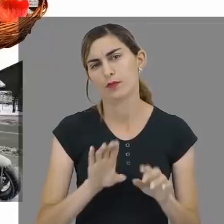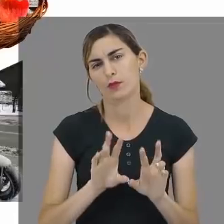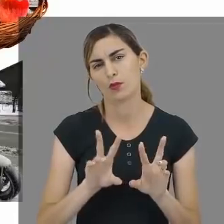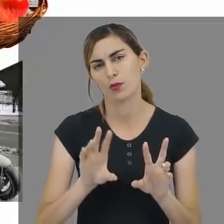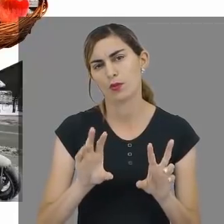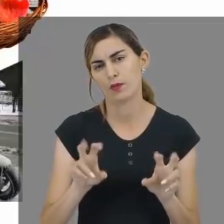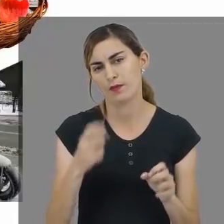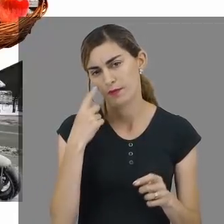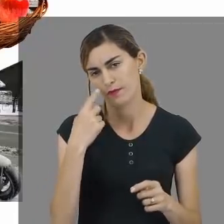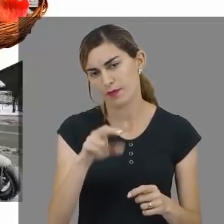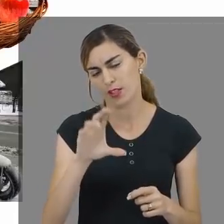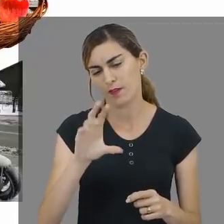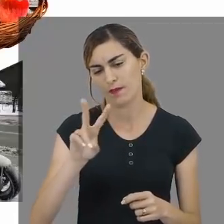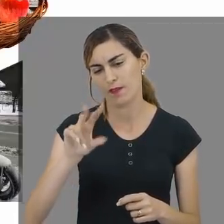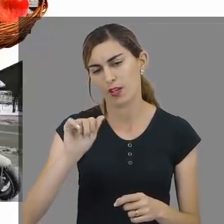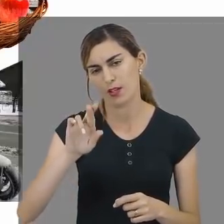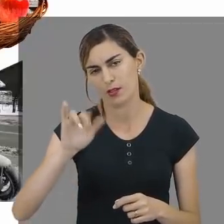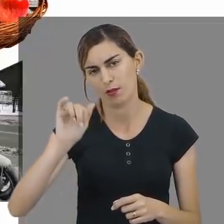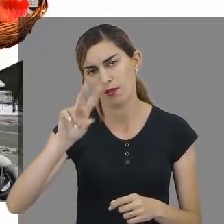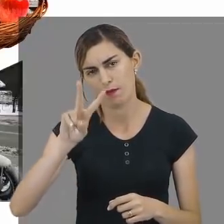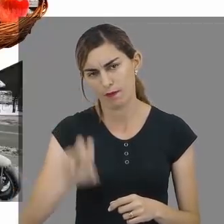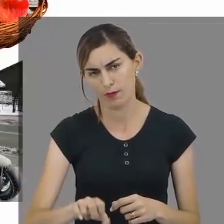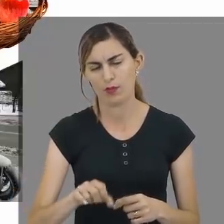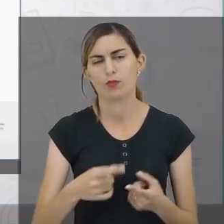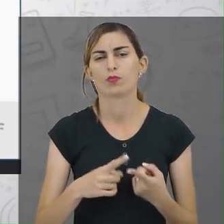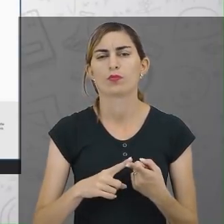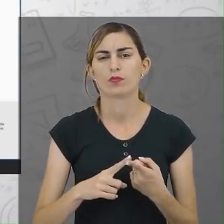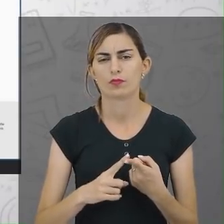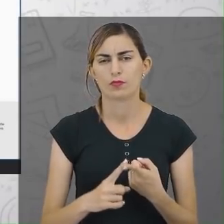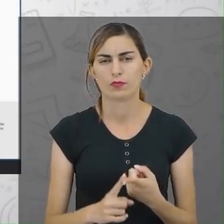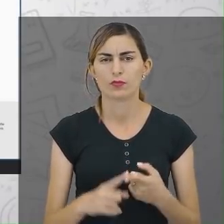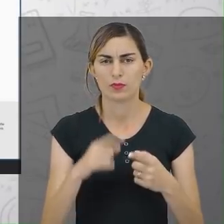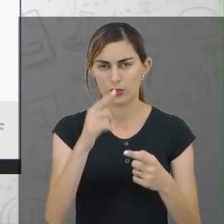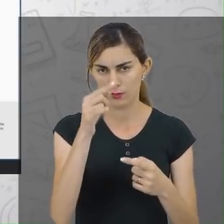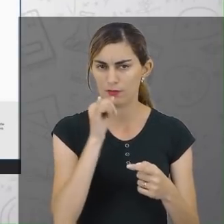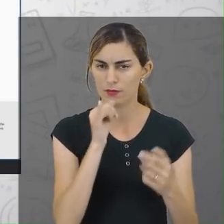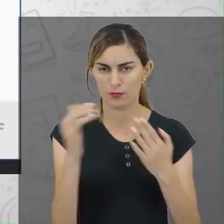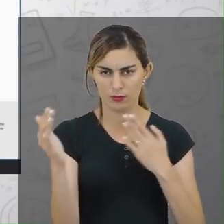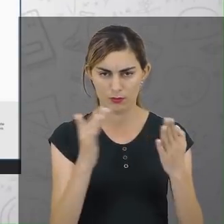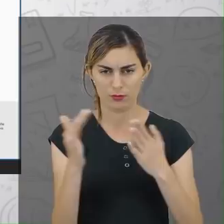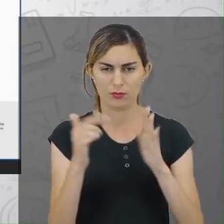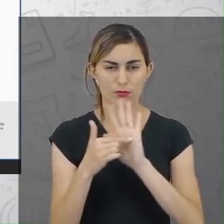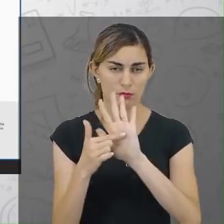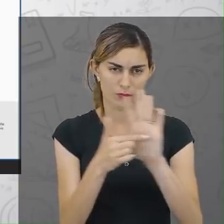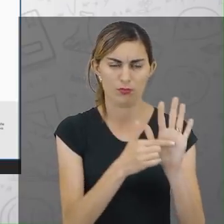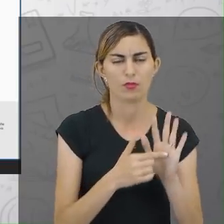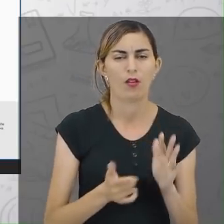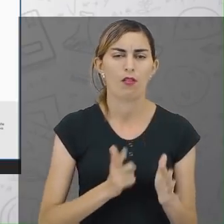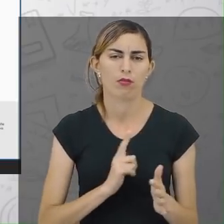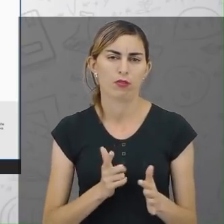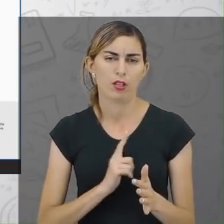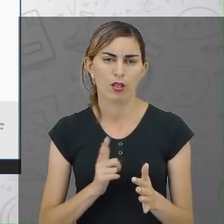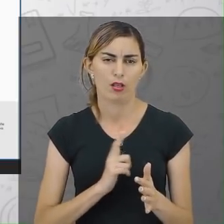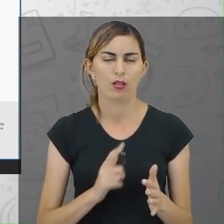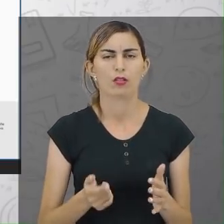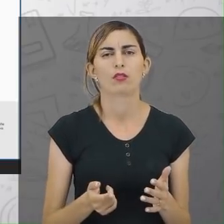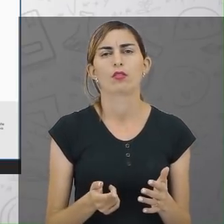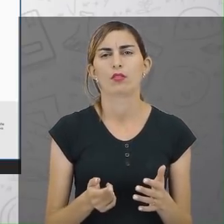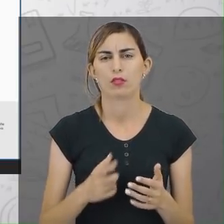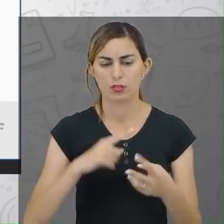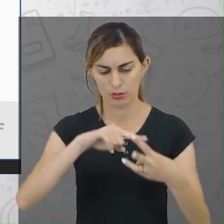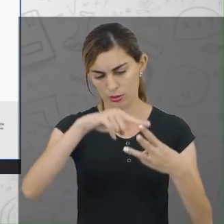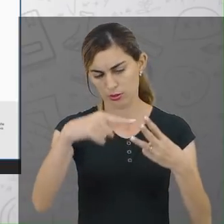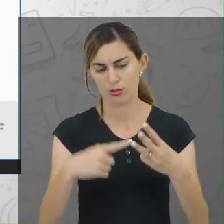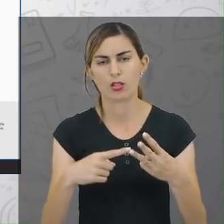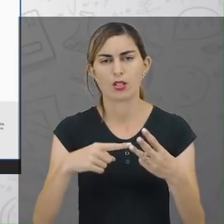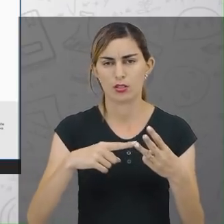código de variável e de constantes do Portugal Studio. Aqui, nesse exemplo, a gente tem a utilização